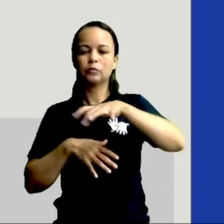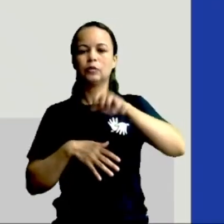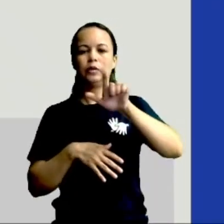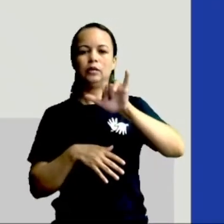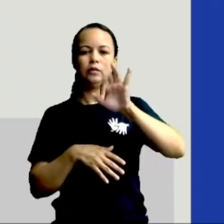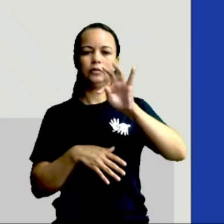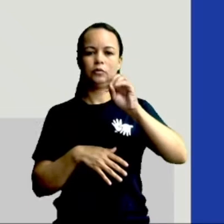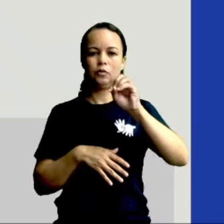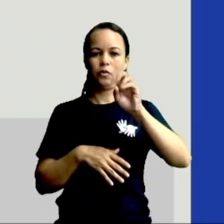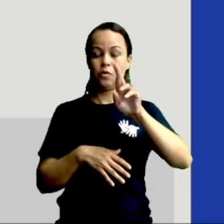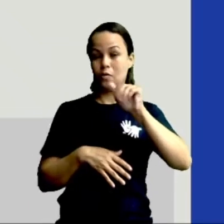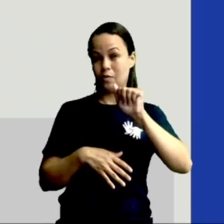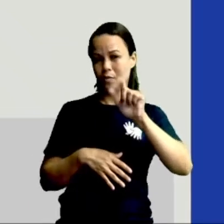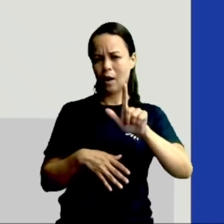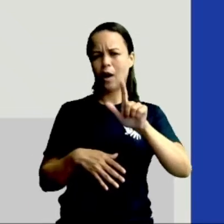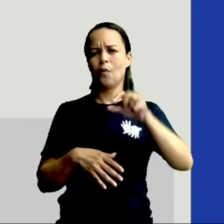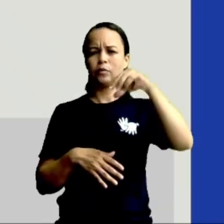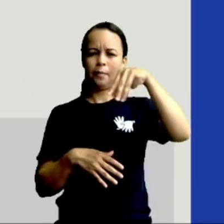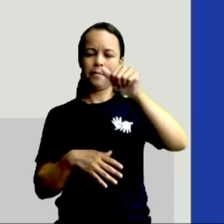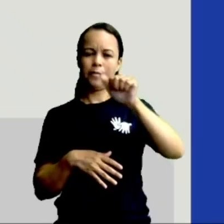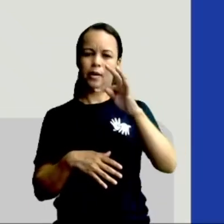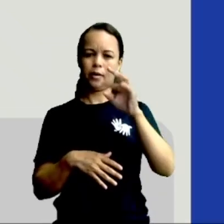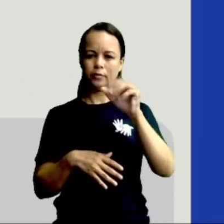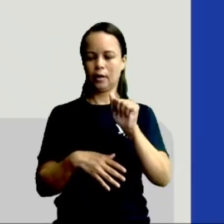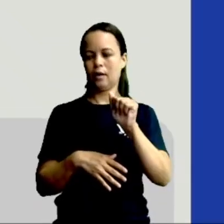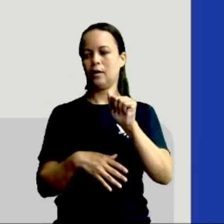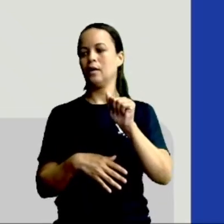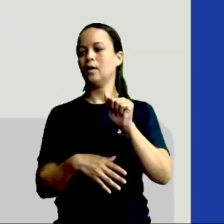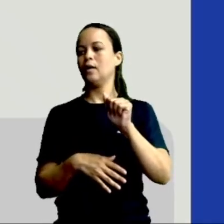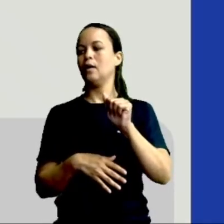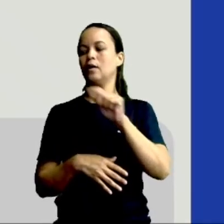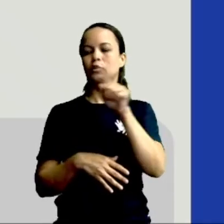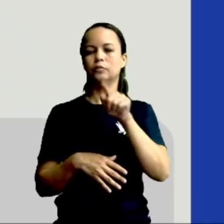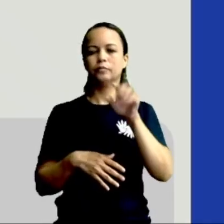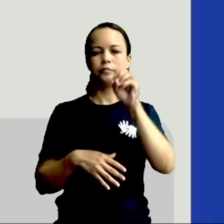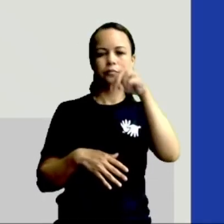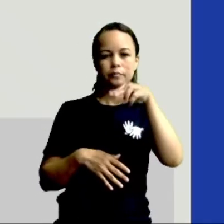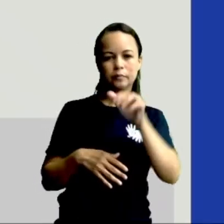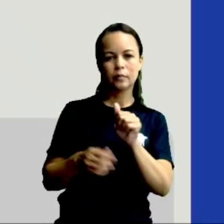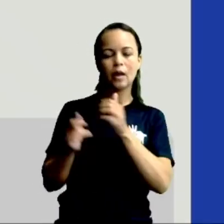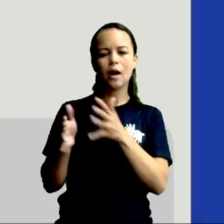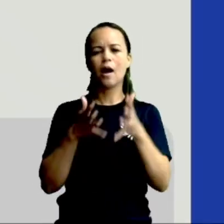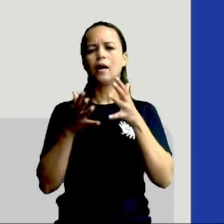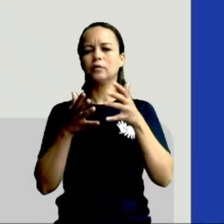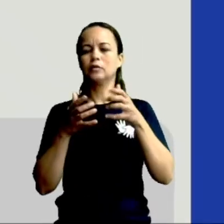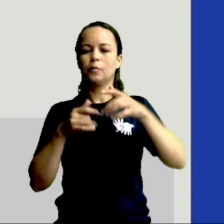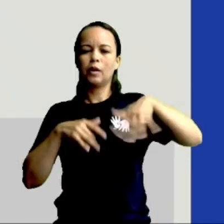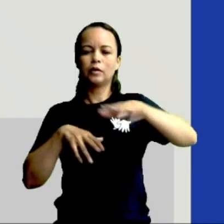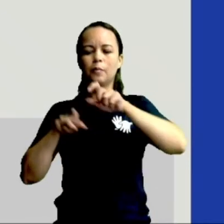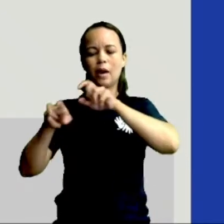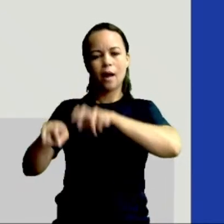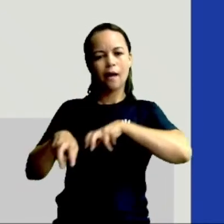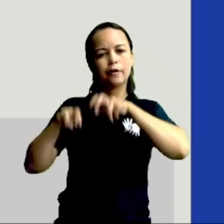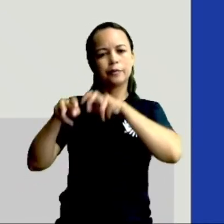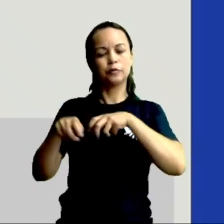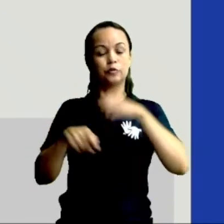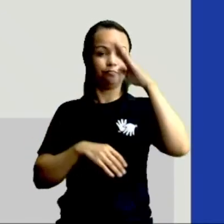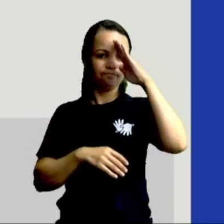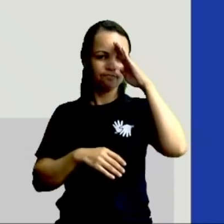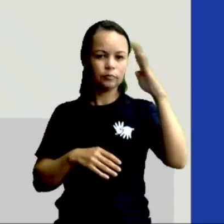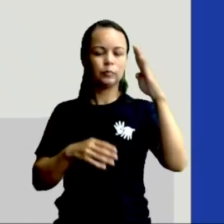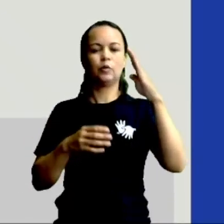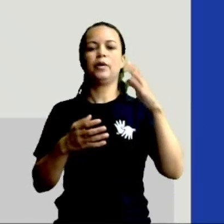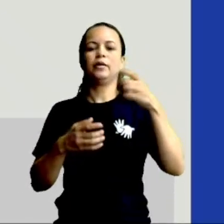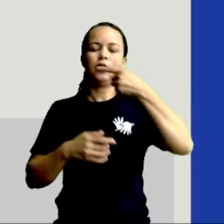litoral. Era ocupada pela Mata Atlântica, mas foi sendo devastada e ocupada pela agricultura, principalmente